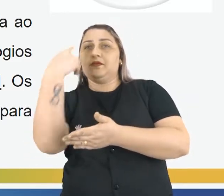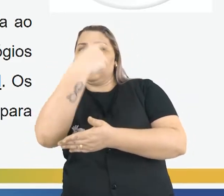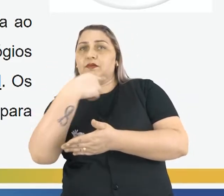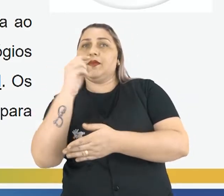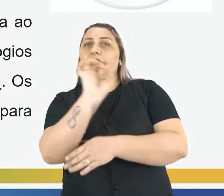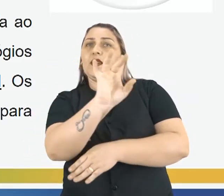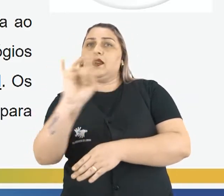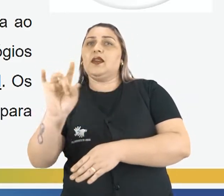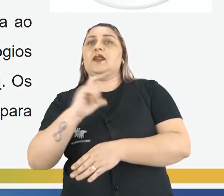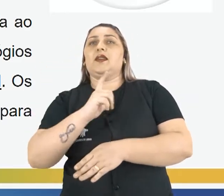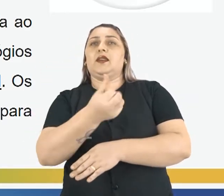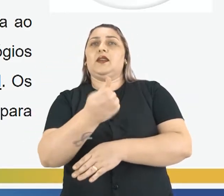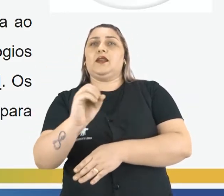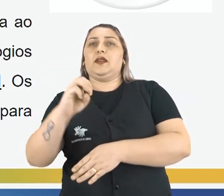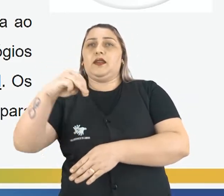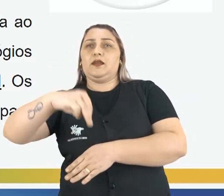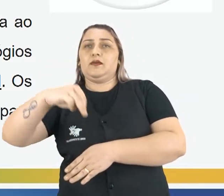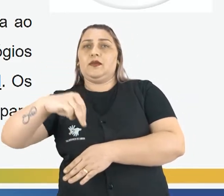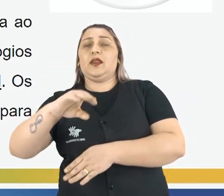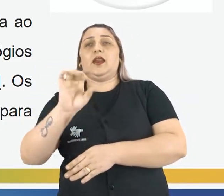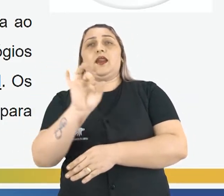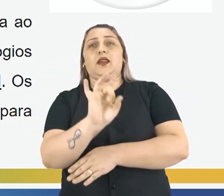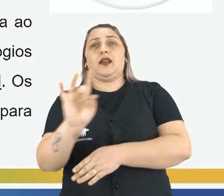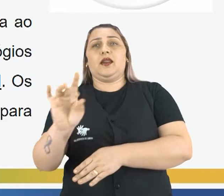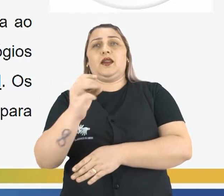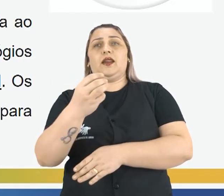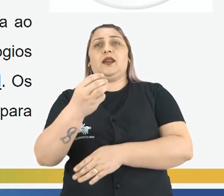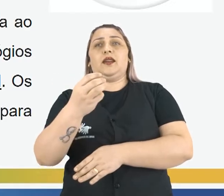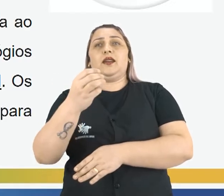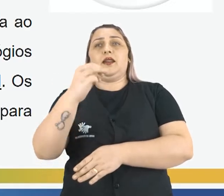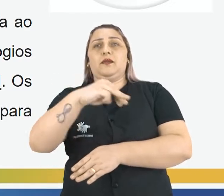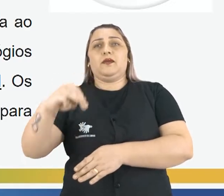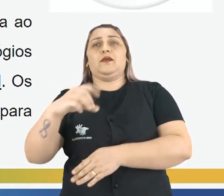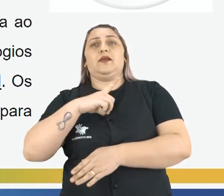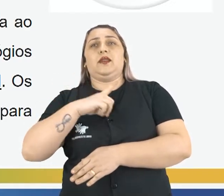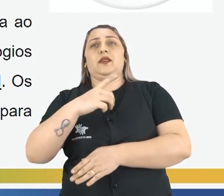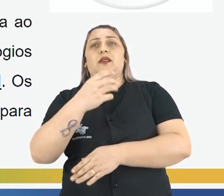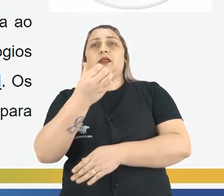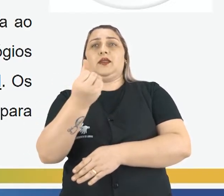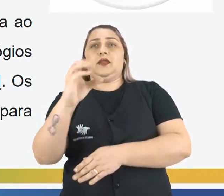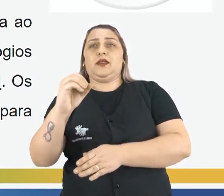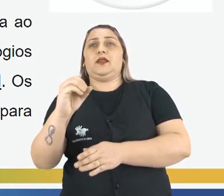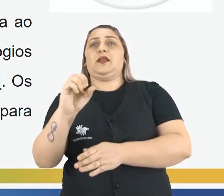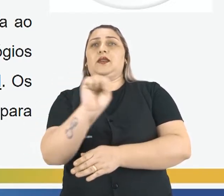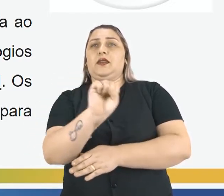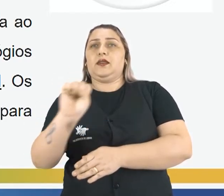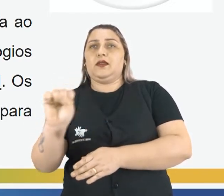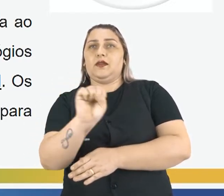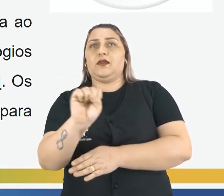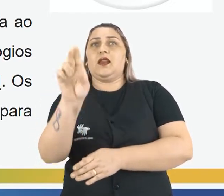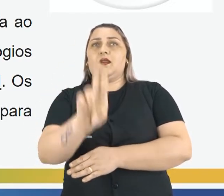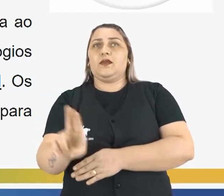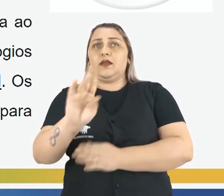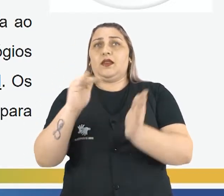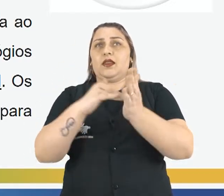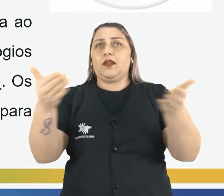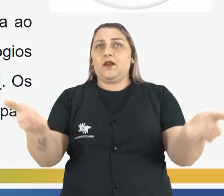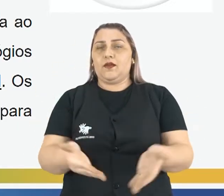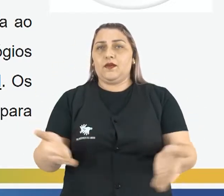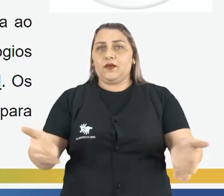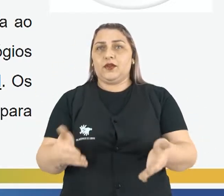em 60 minutos e cada minuto em 60 segundos, divisões que usamos até